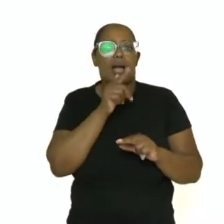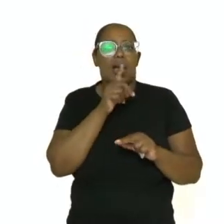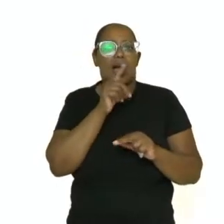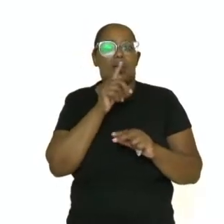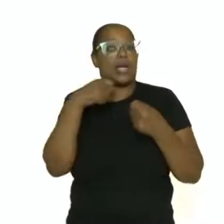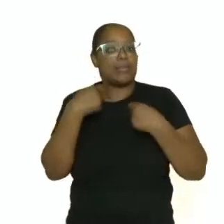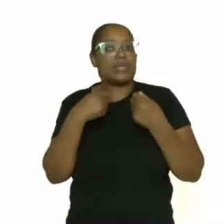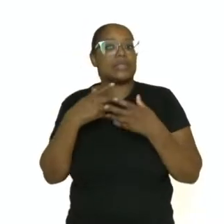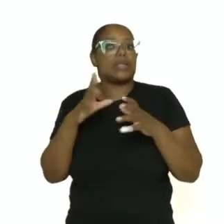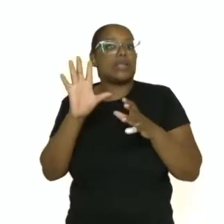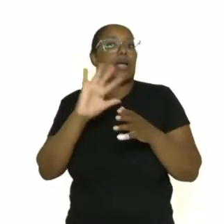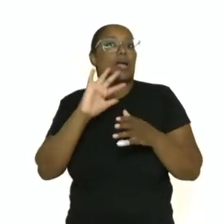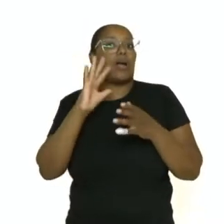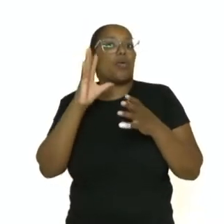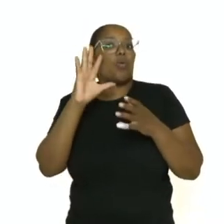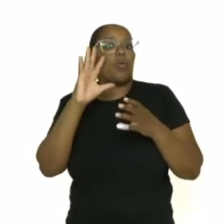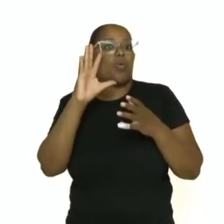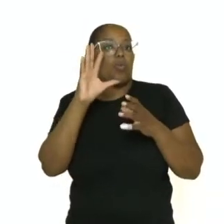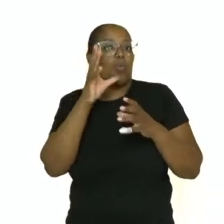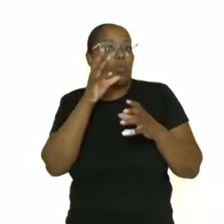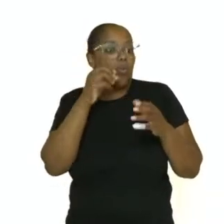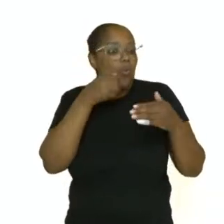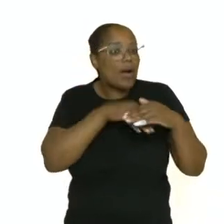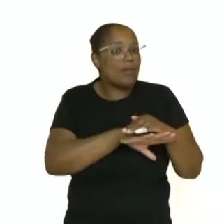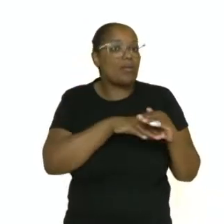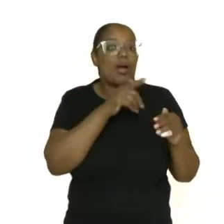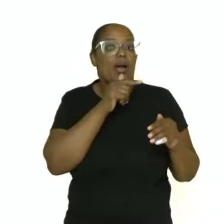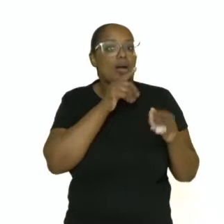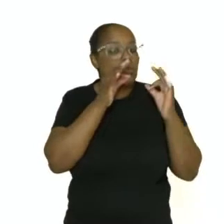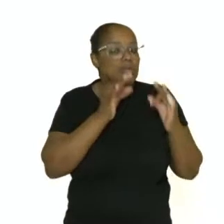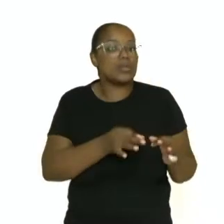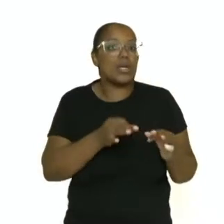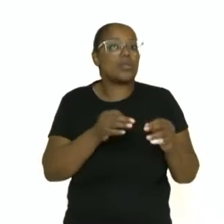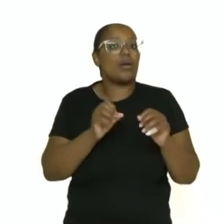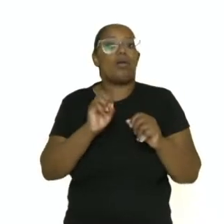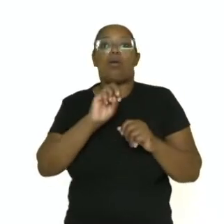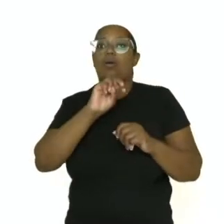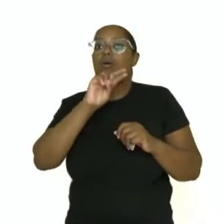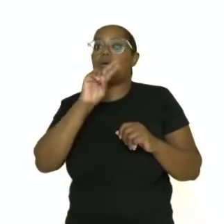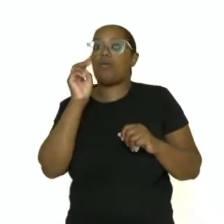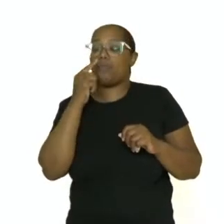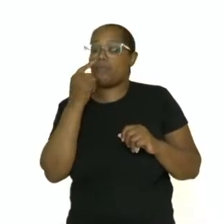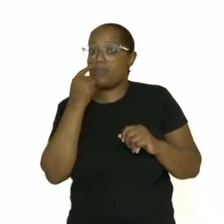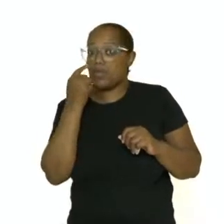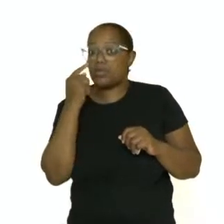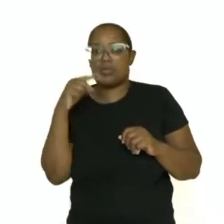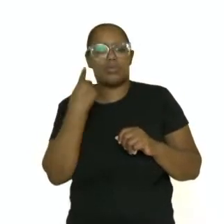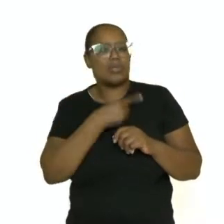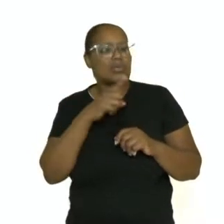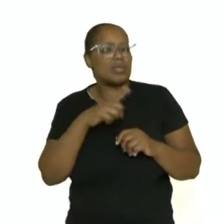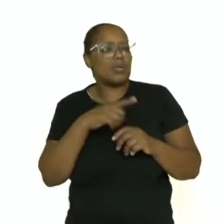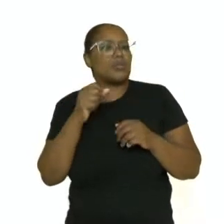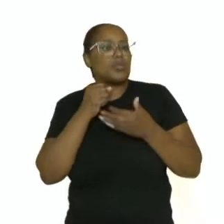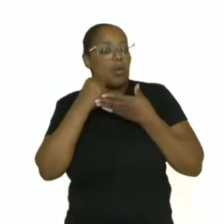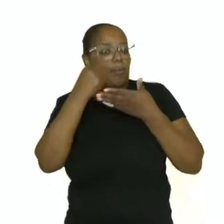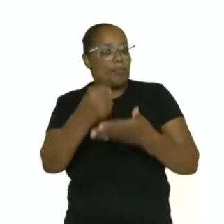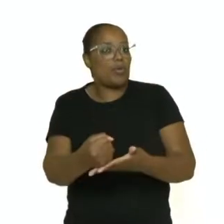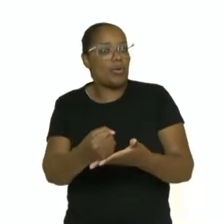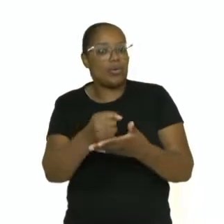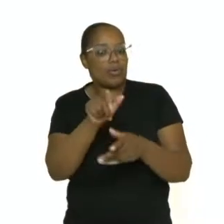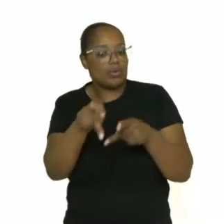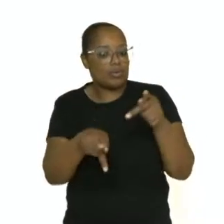economizar porque a situação é grave? Hudson José responde: olha, nós temos tido o apoio da população de uma